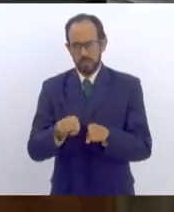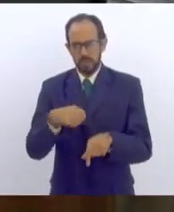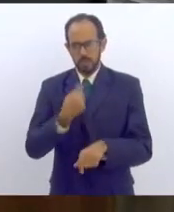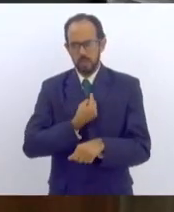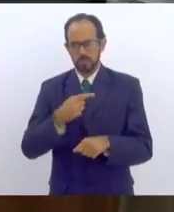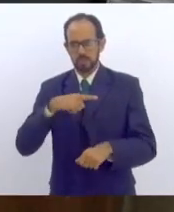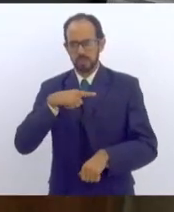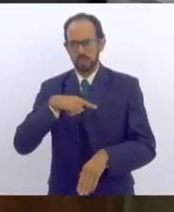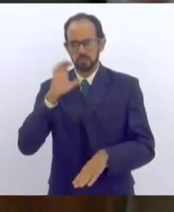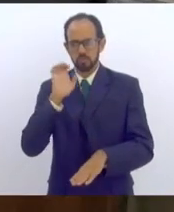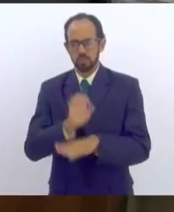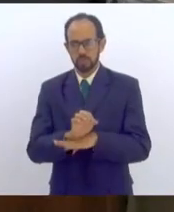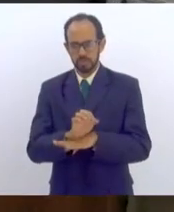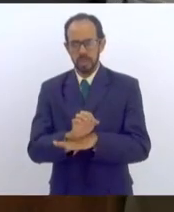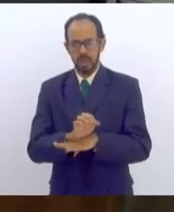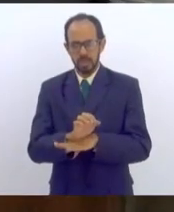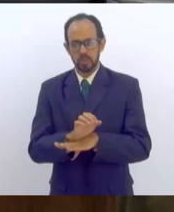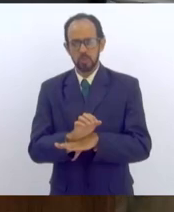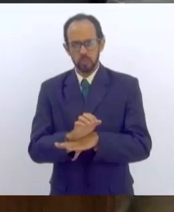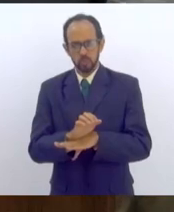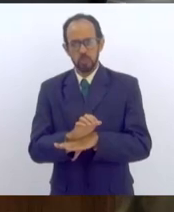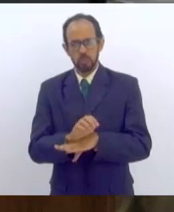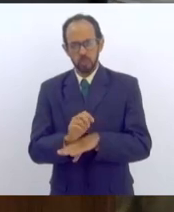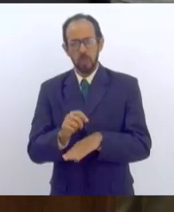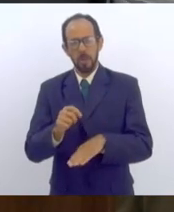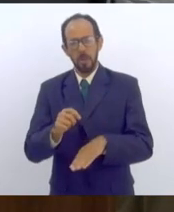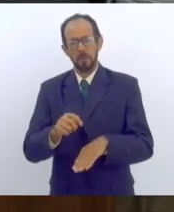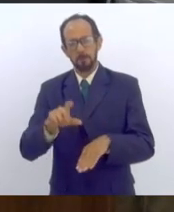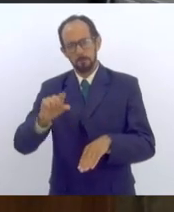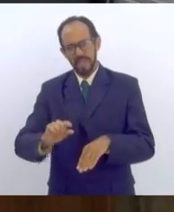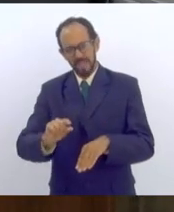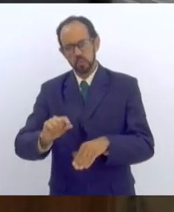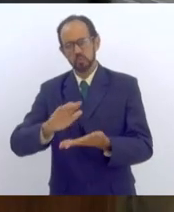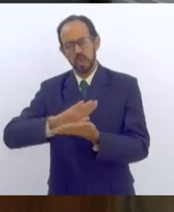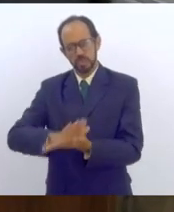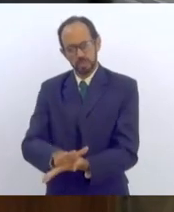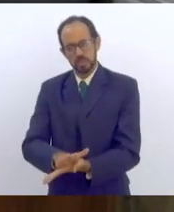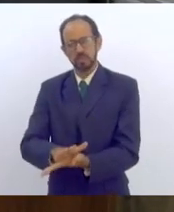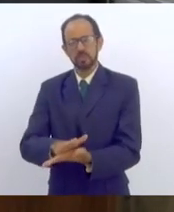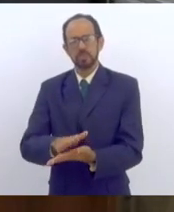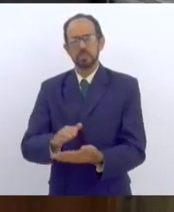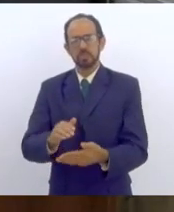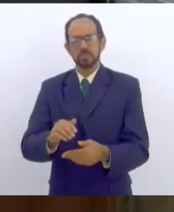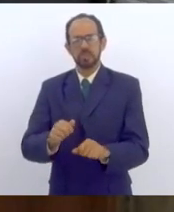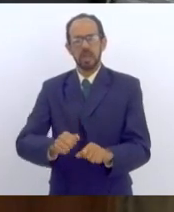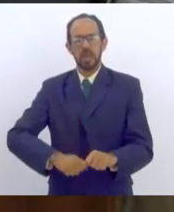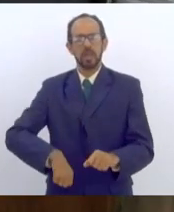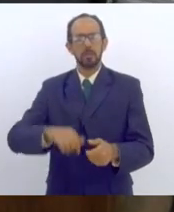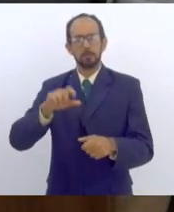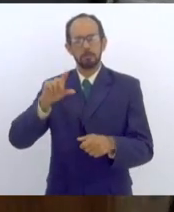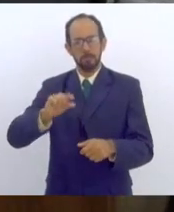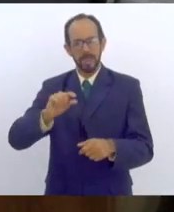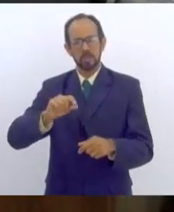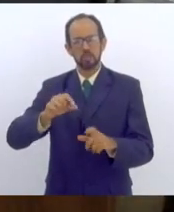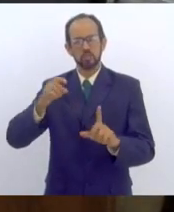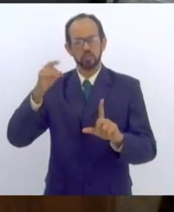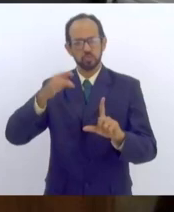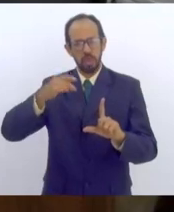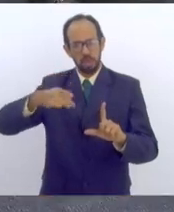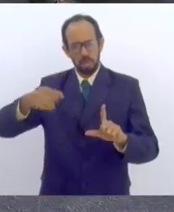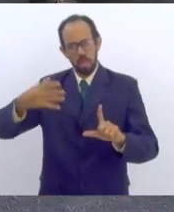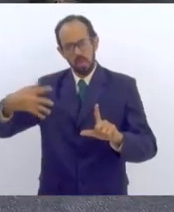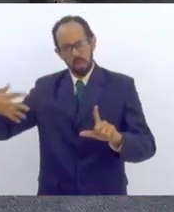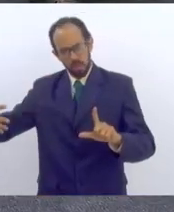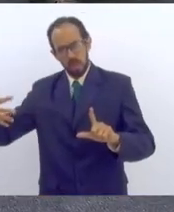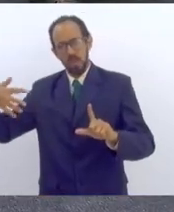Estado menos misógino, menos racista, menos LGBTQI-fóbico, e só a sua presença aqui já